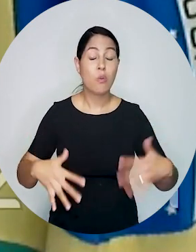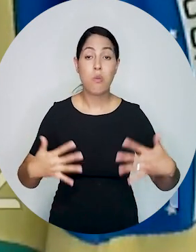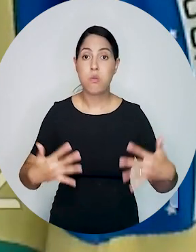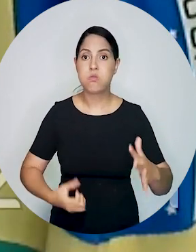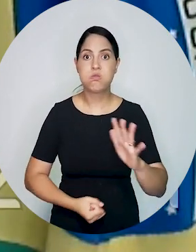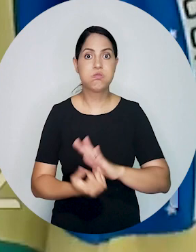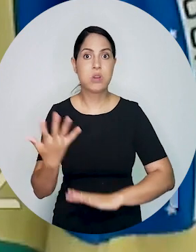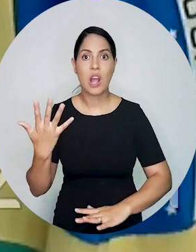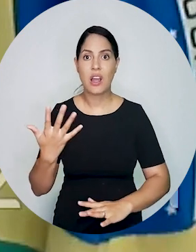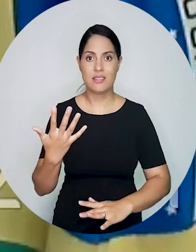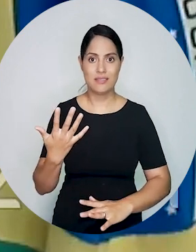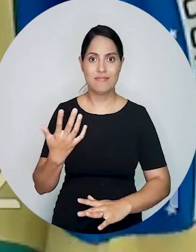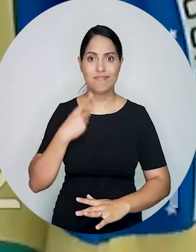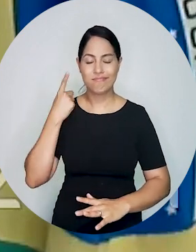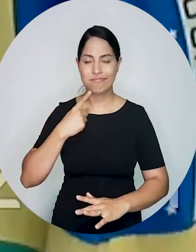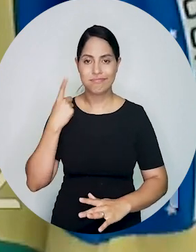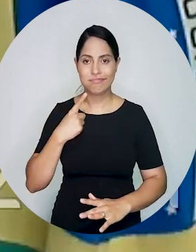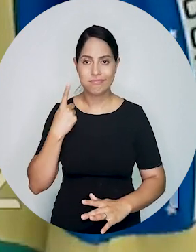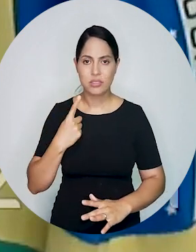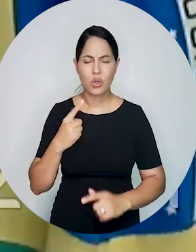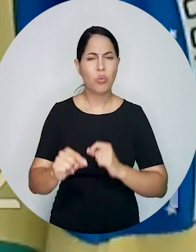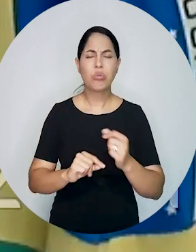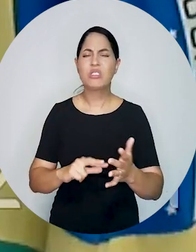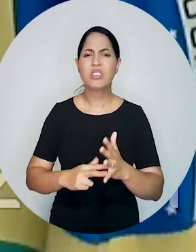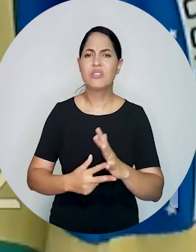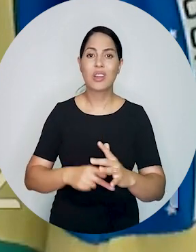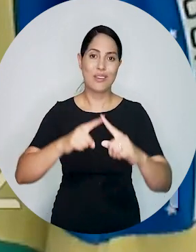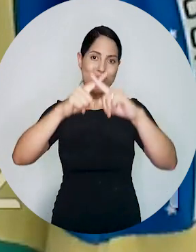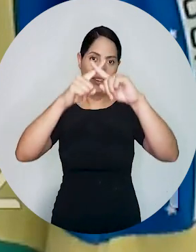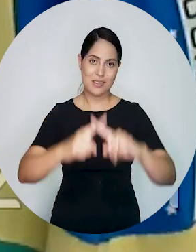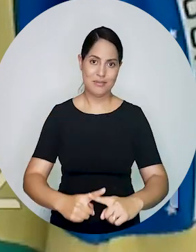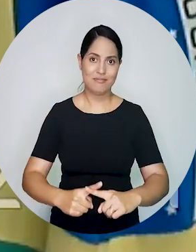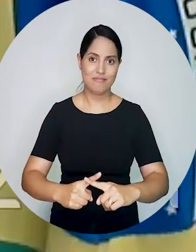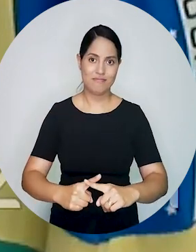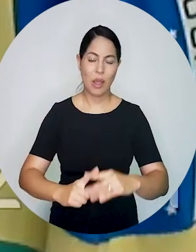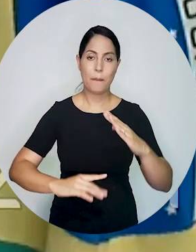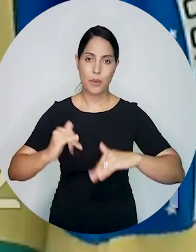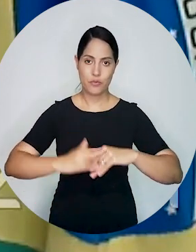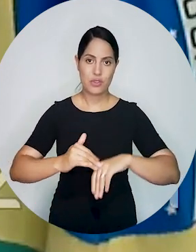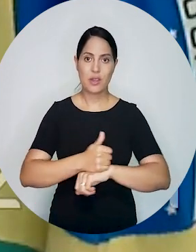300.000, 400.000 advogados. Isso significa o quê? Significa